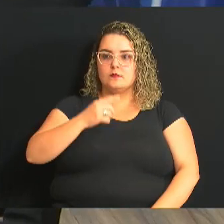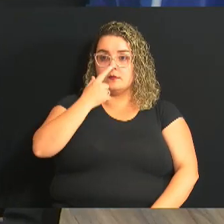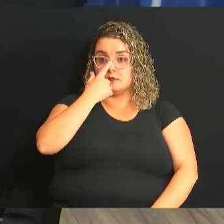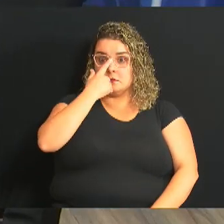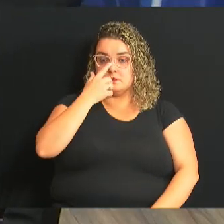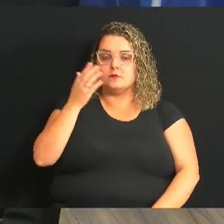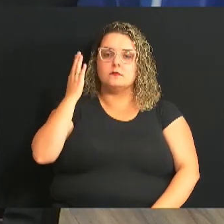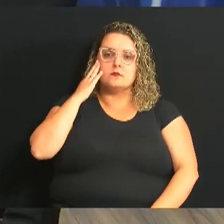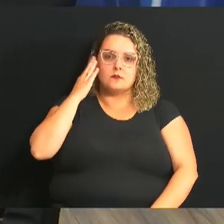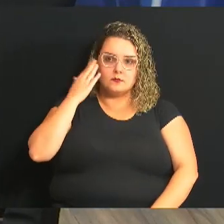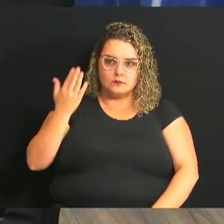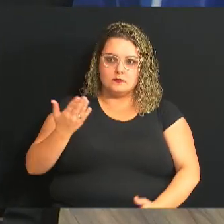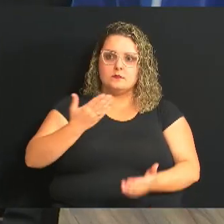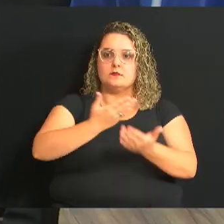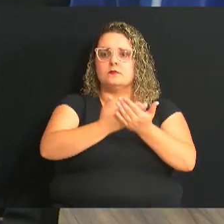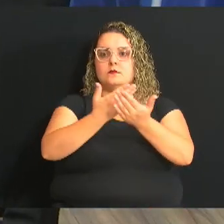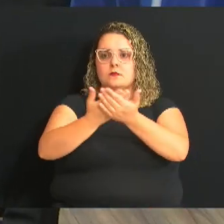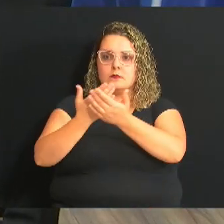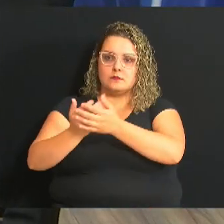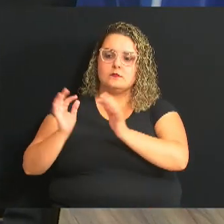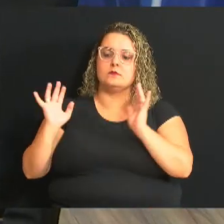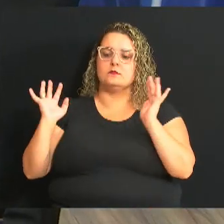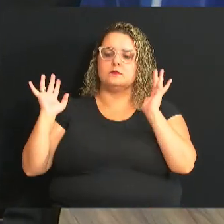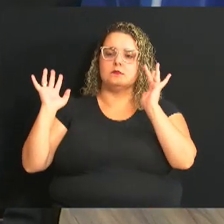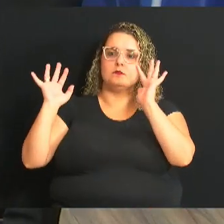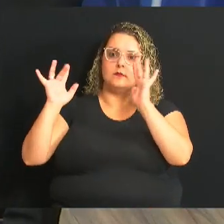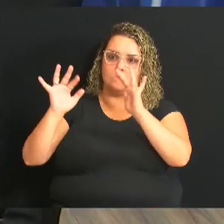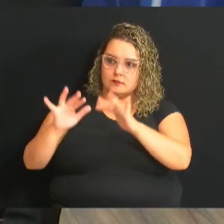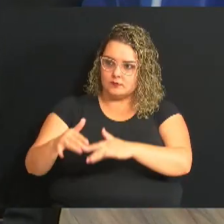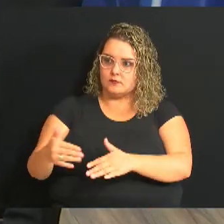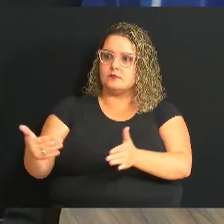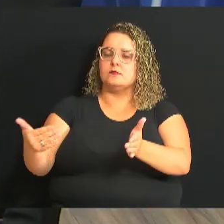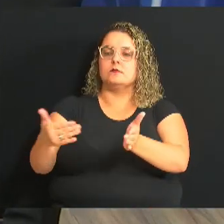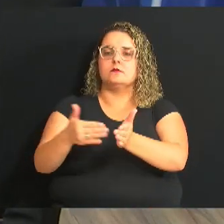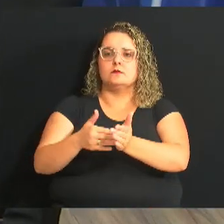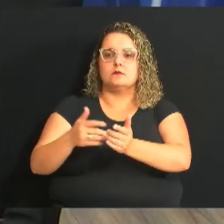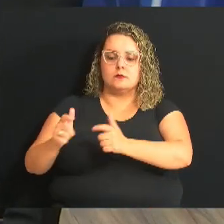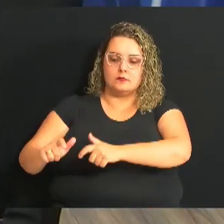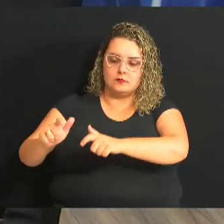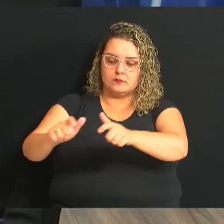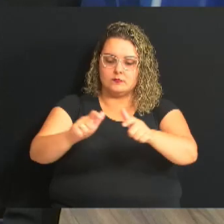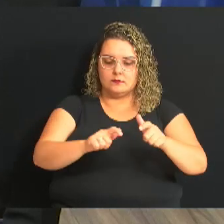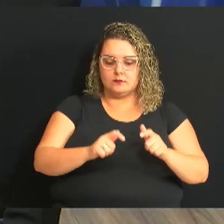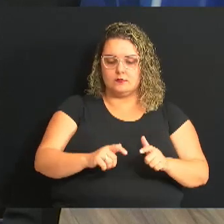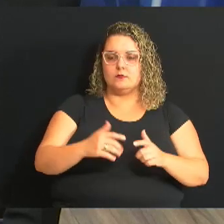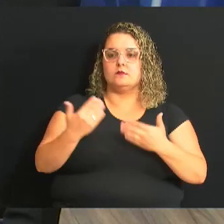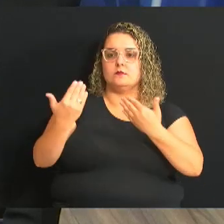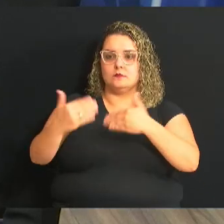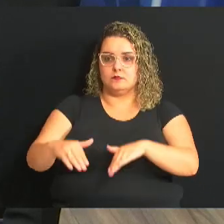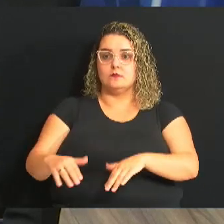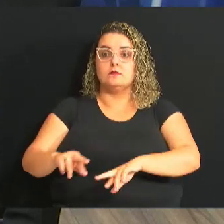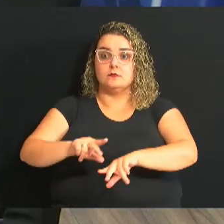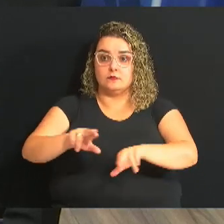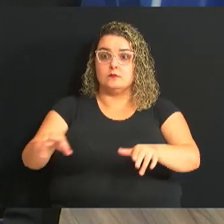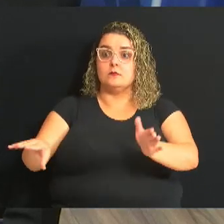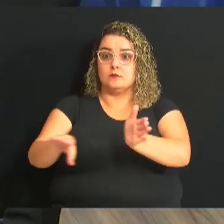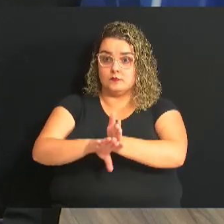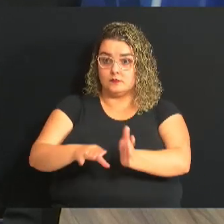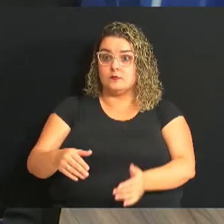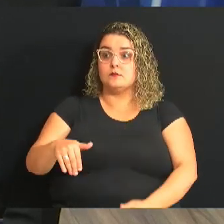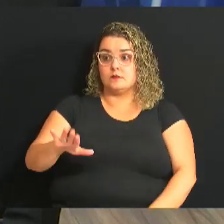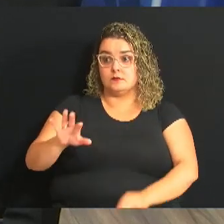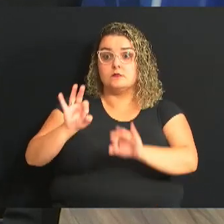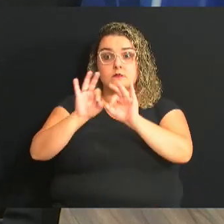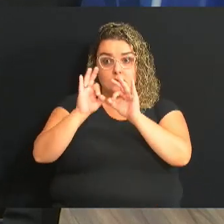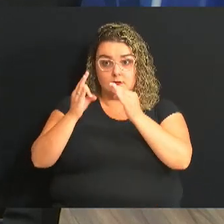os estudantes já estão em deslocamento até estes colégios, muitos já chegaram, então a informação mais para os